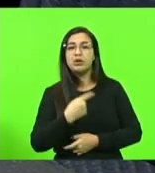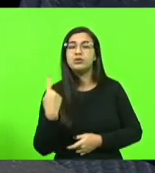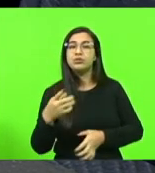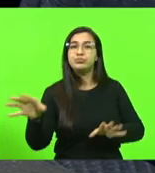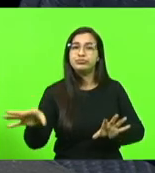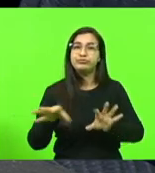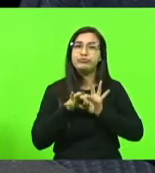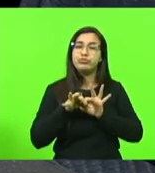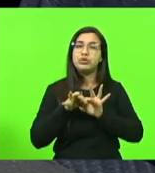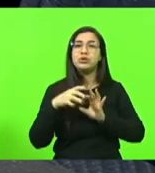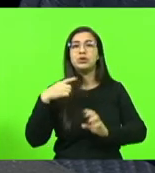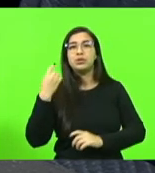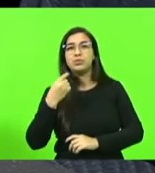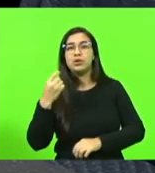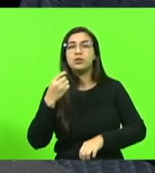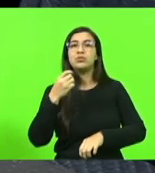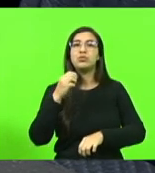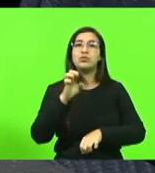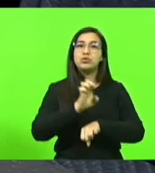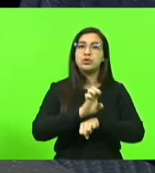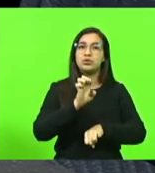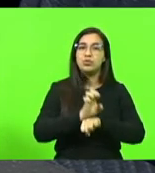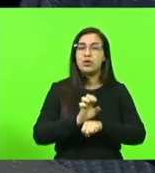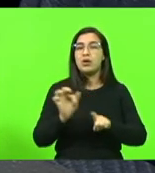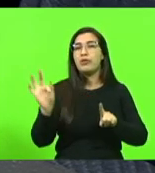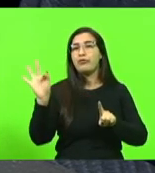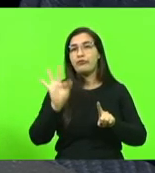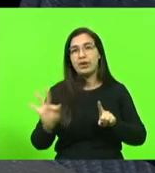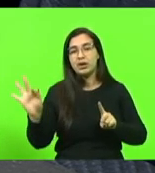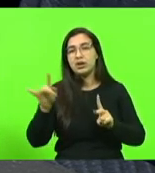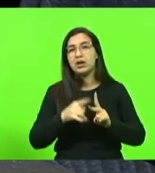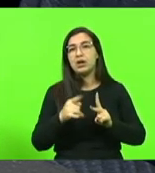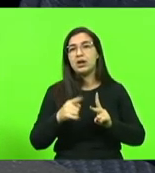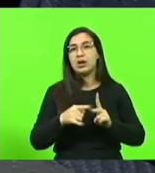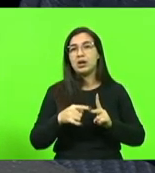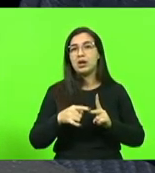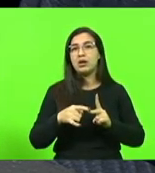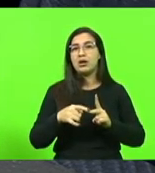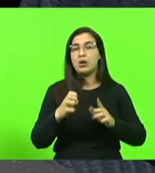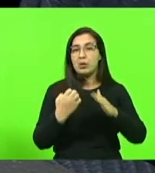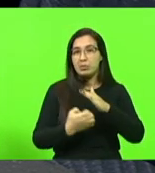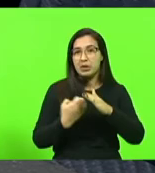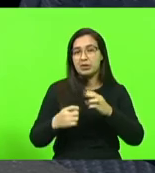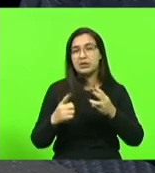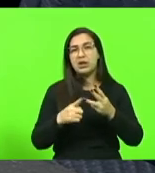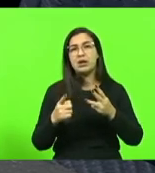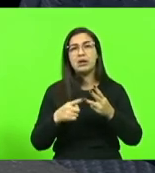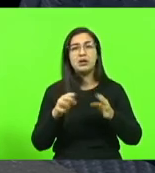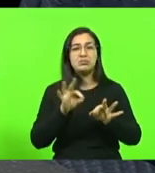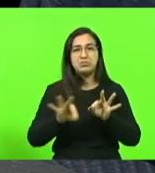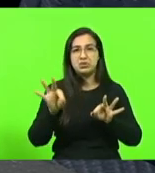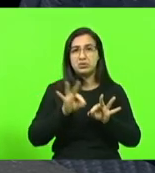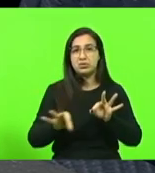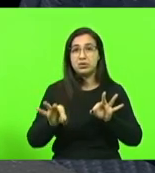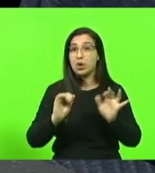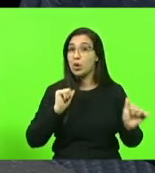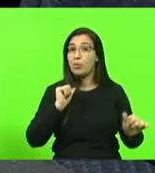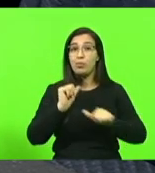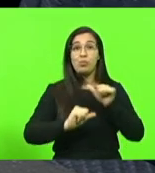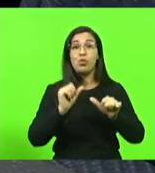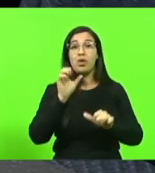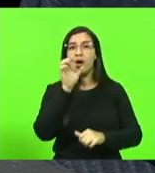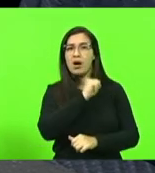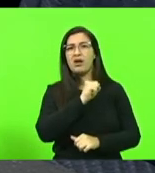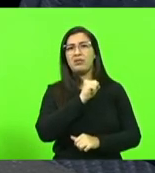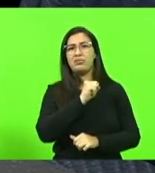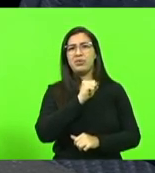deputados estaduais, federais, empresários, instituições, e revertermos o mais rápido possível essa